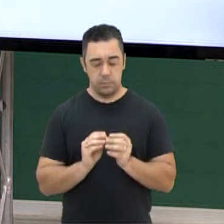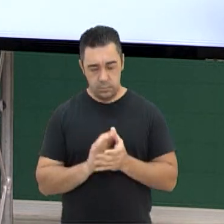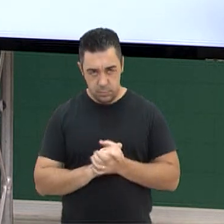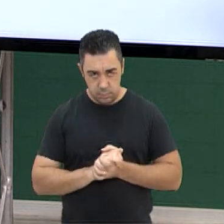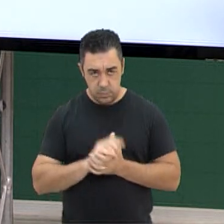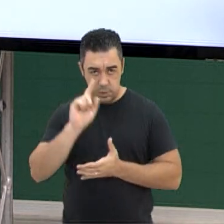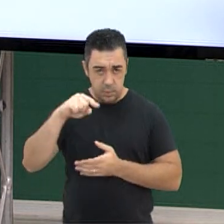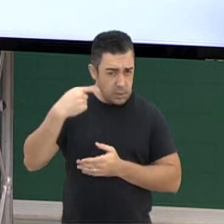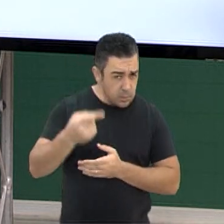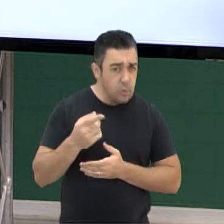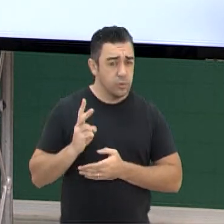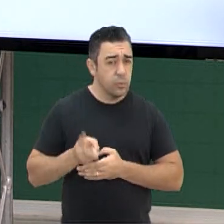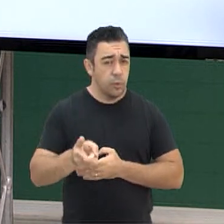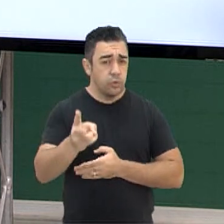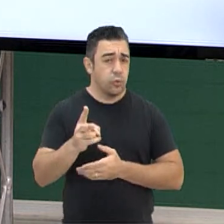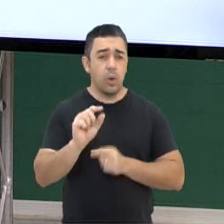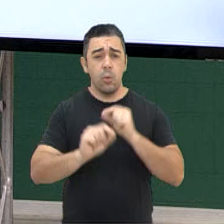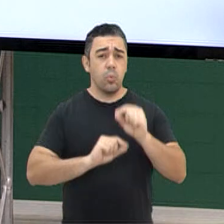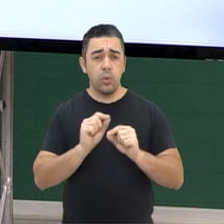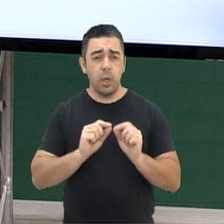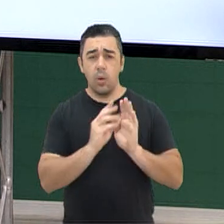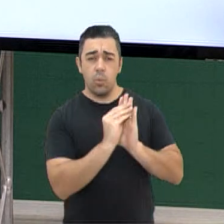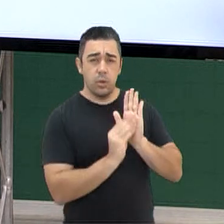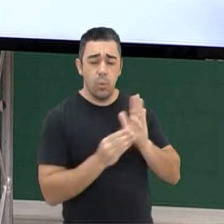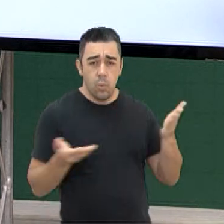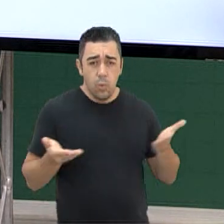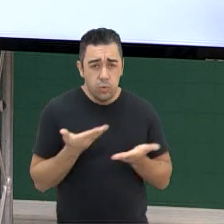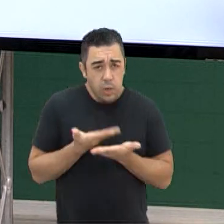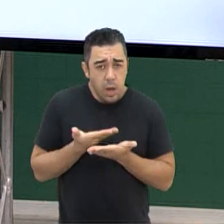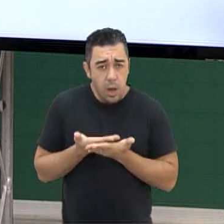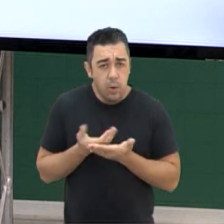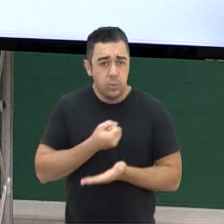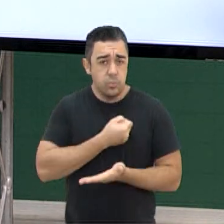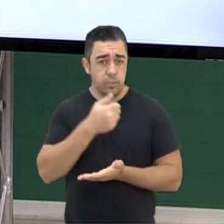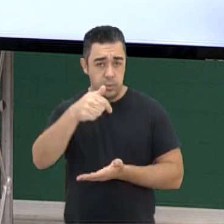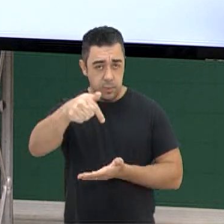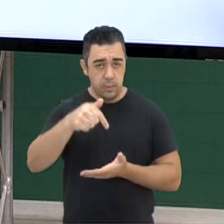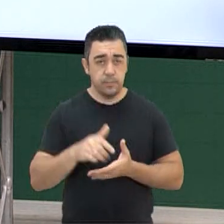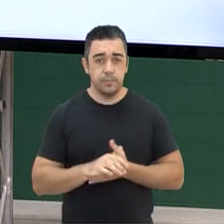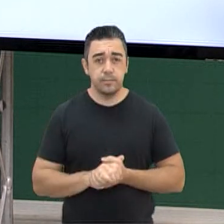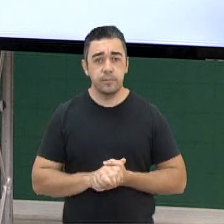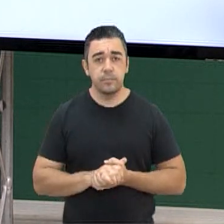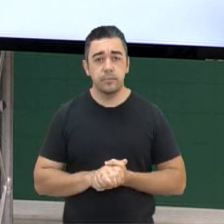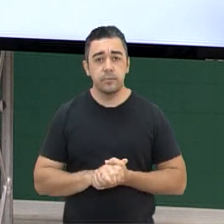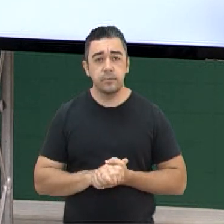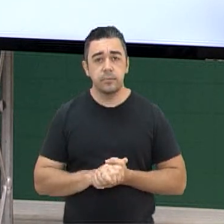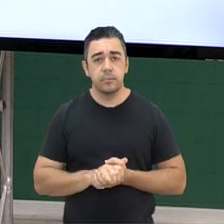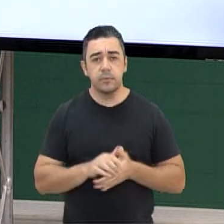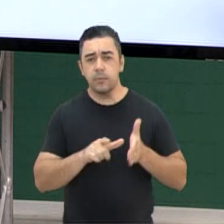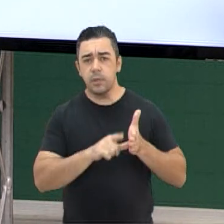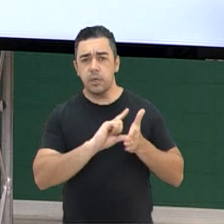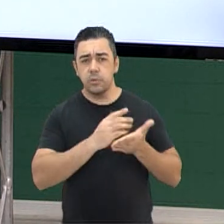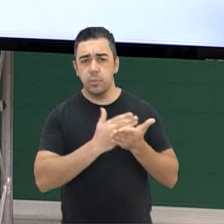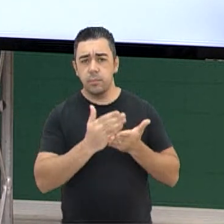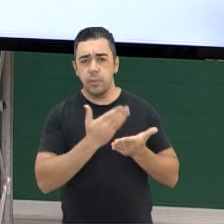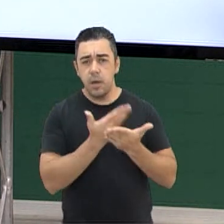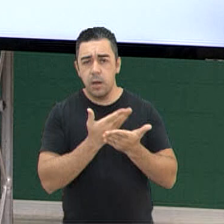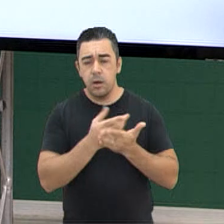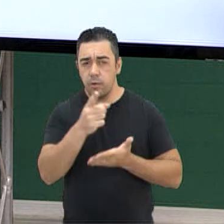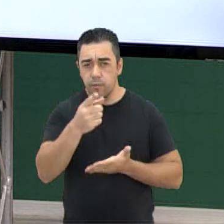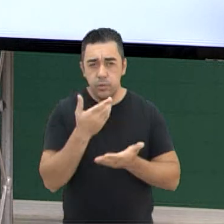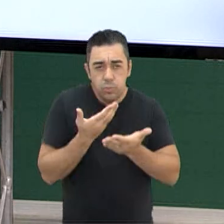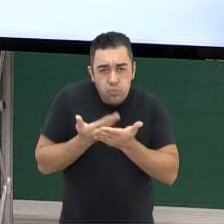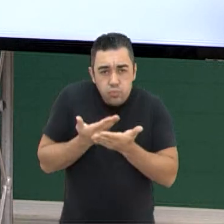depois avançaremos nos conteúdos dessa aula, da aula de número 7. Desde o início das aulas, vocês